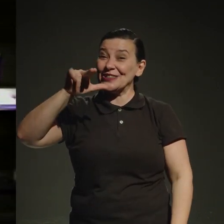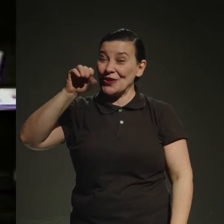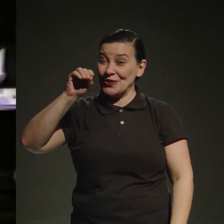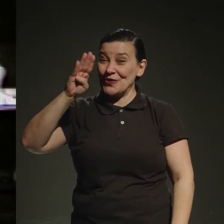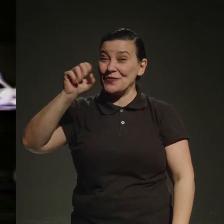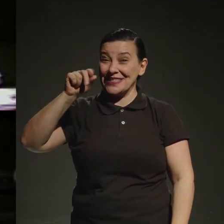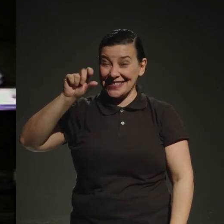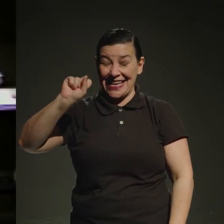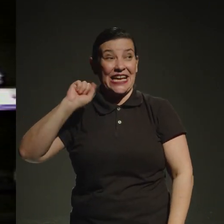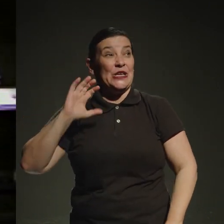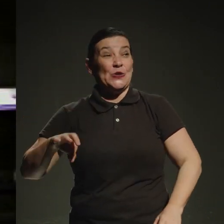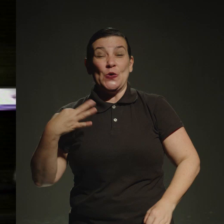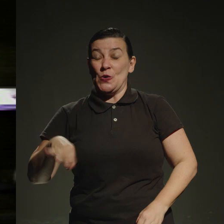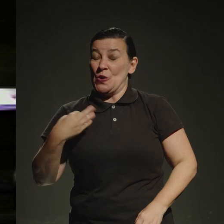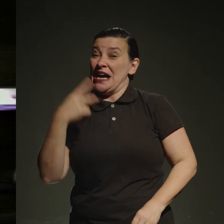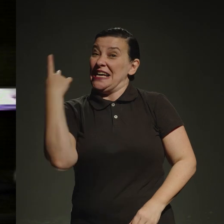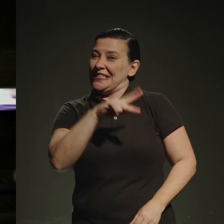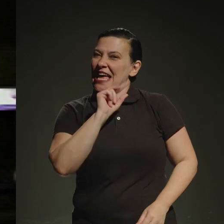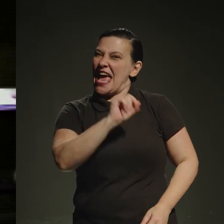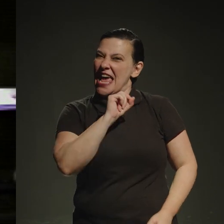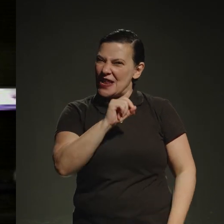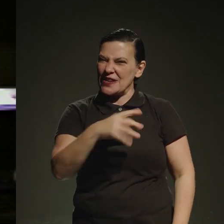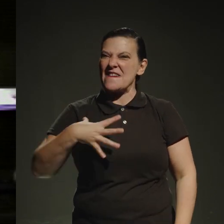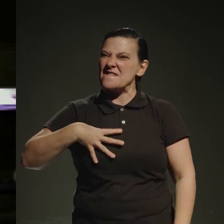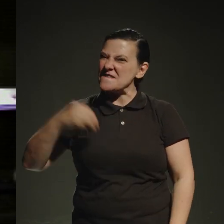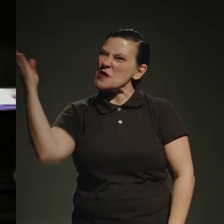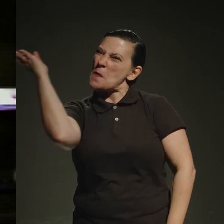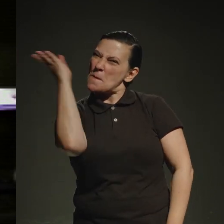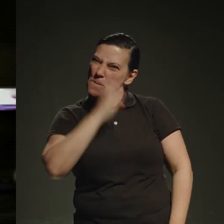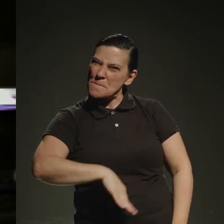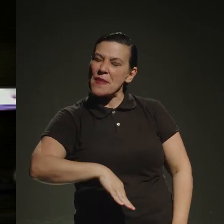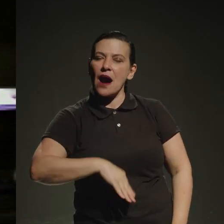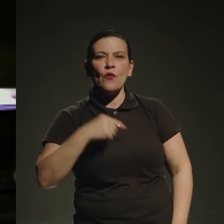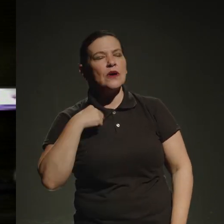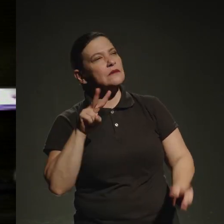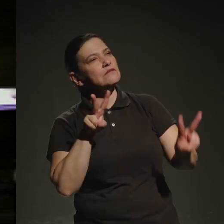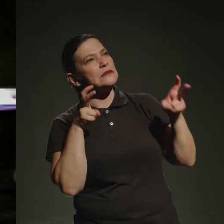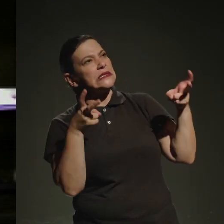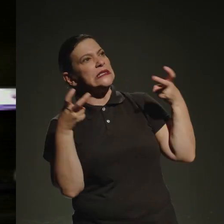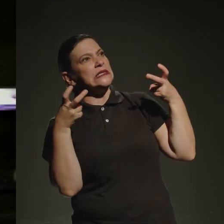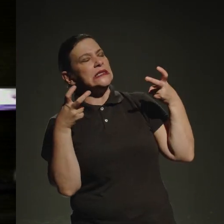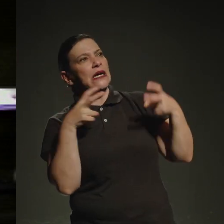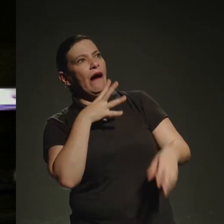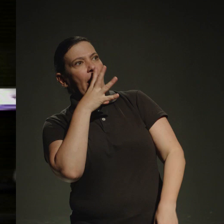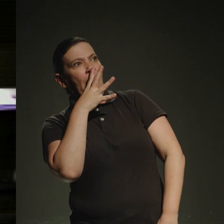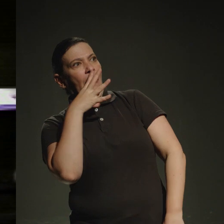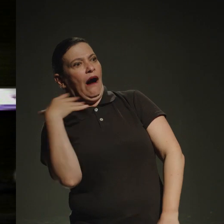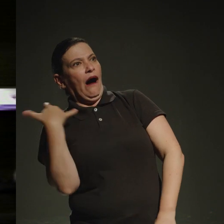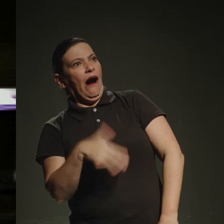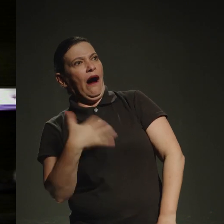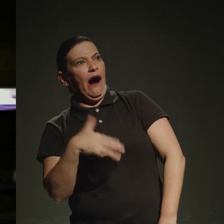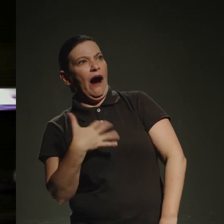en la leche de mi puta madre. Quixote examina-se fascinado e aterrorizado. Ah, não fujais,